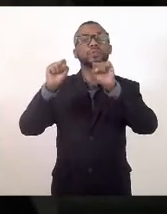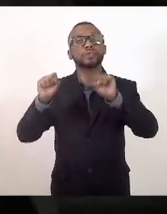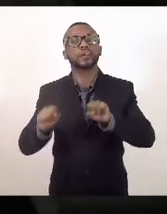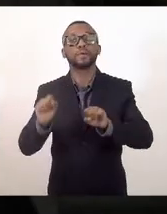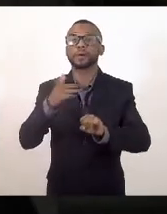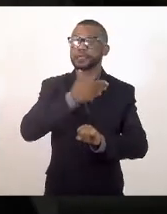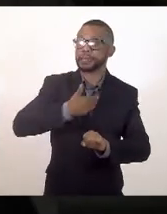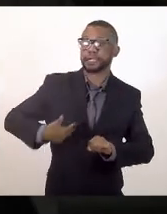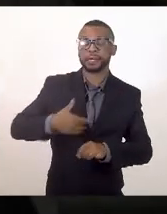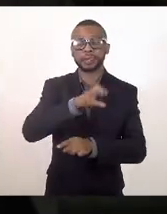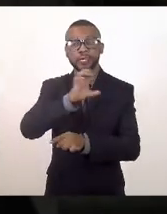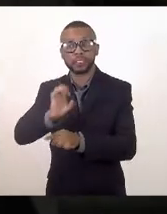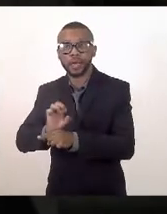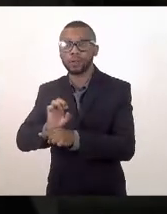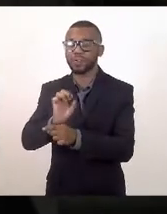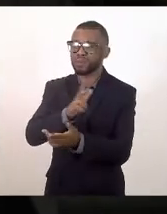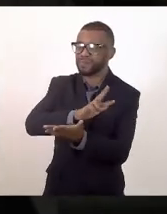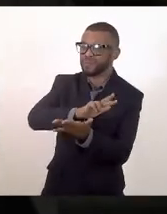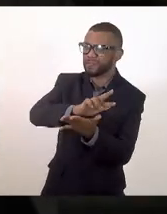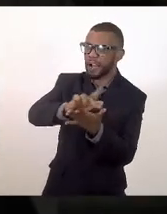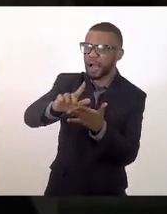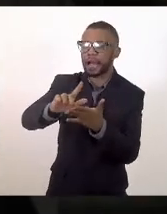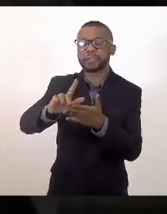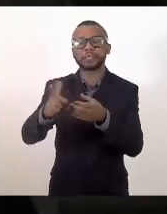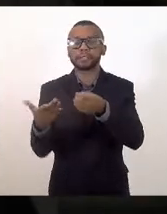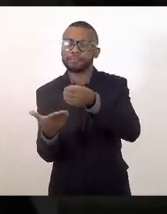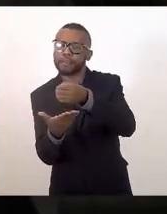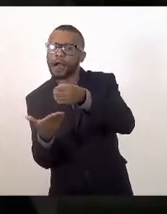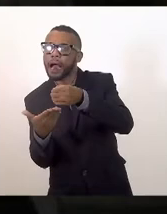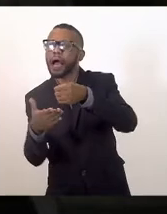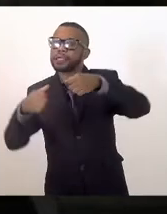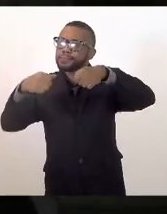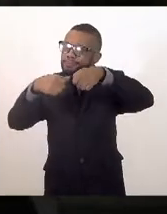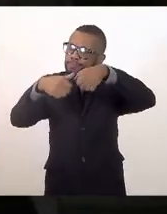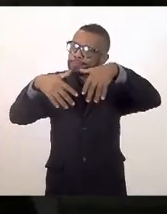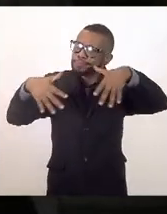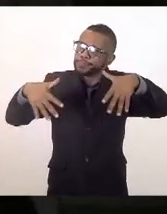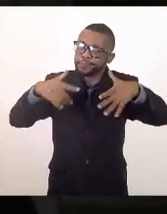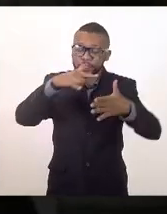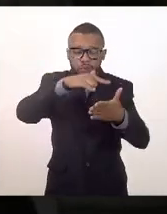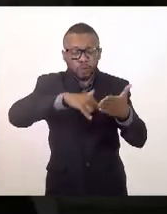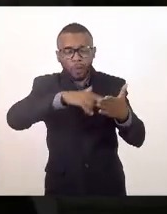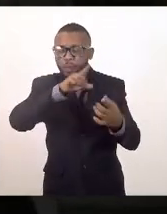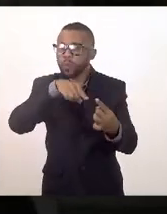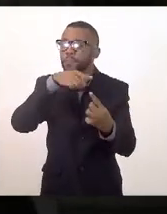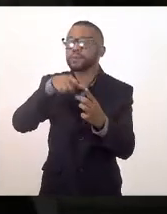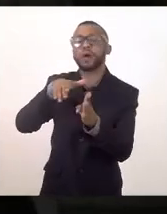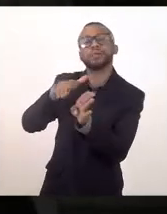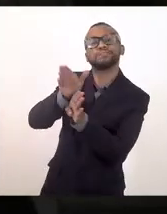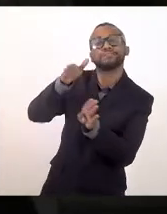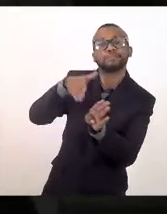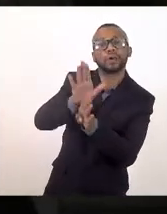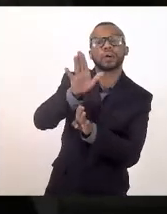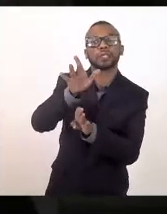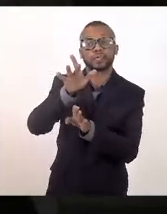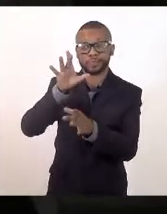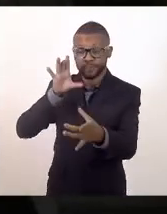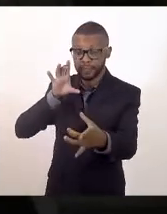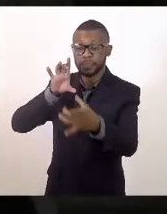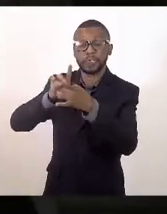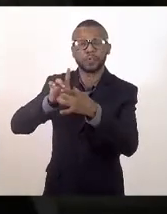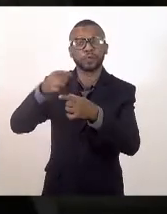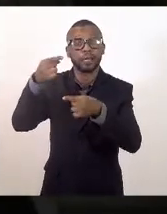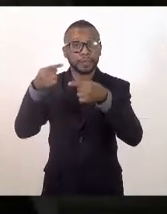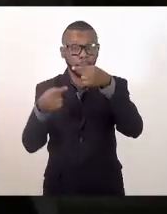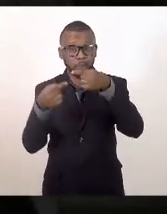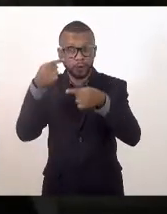interesse social com uma série de diretrizes, uma série de instrumentos para que essa política, afinal de contas,